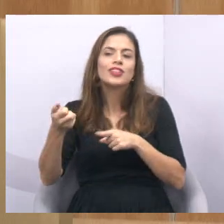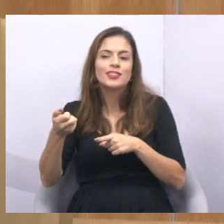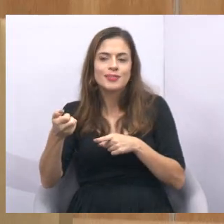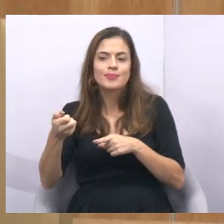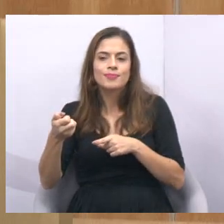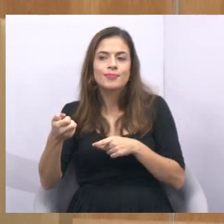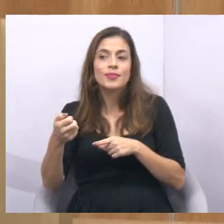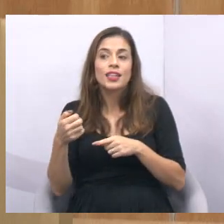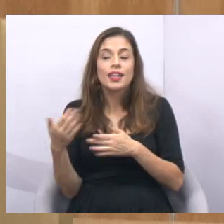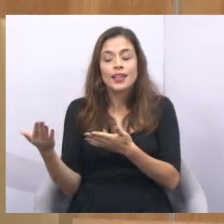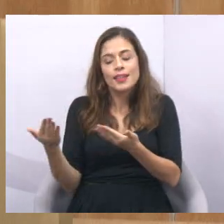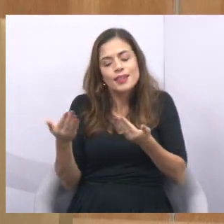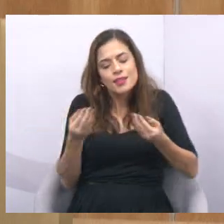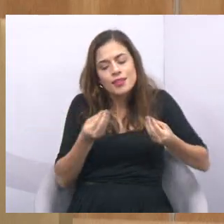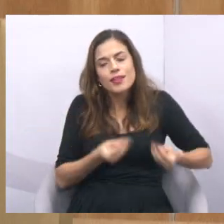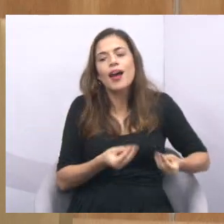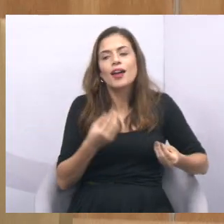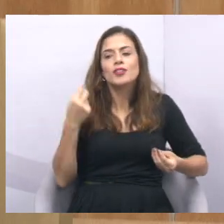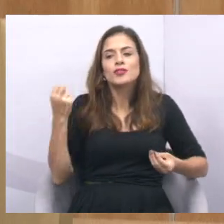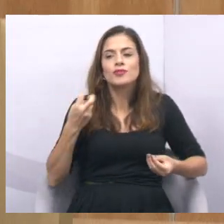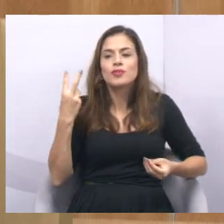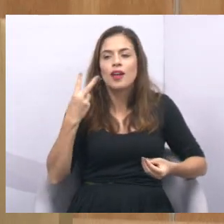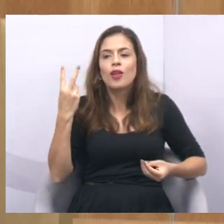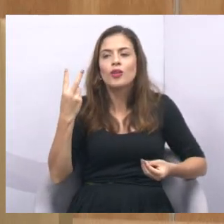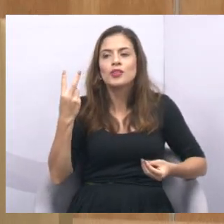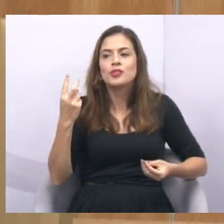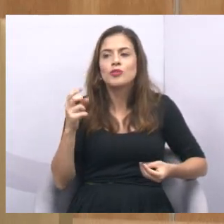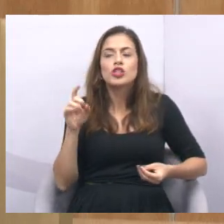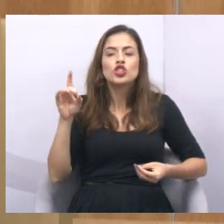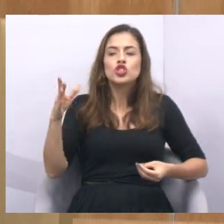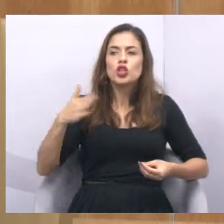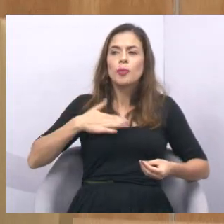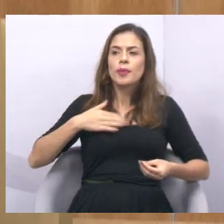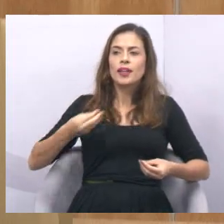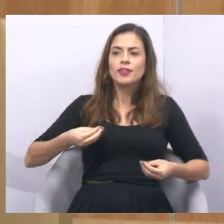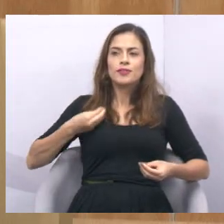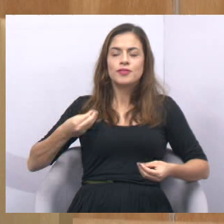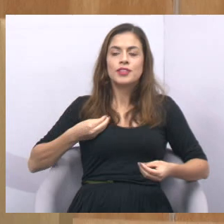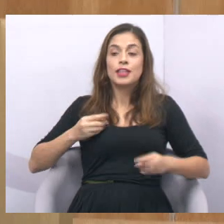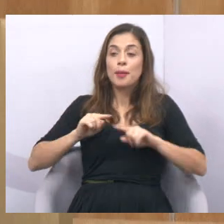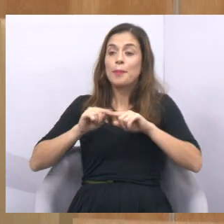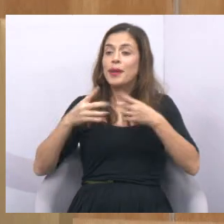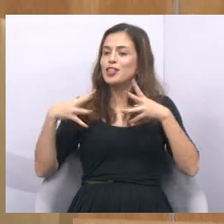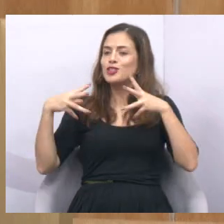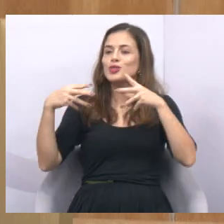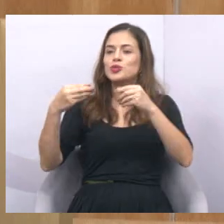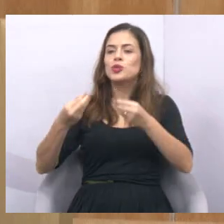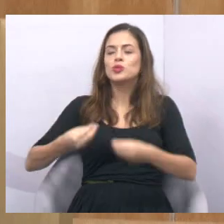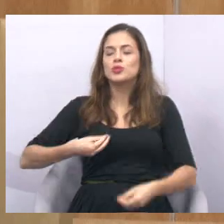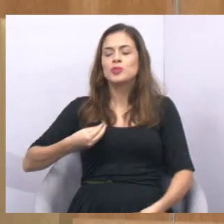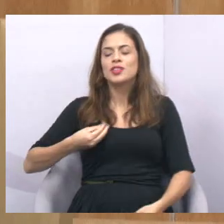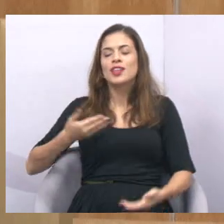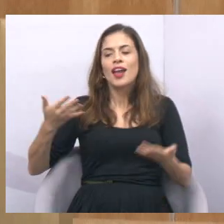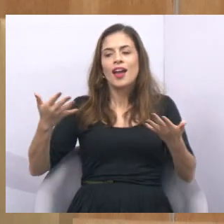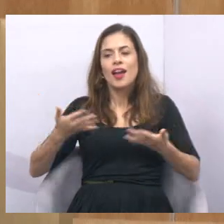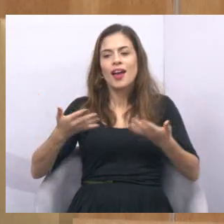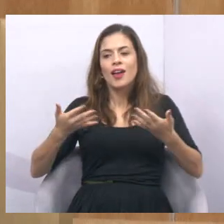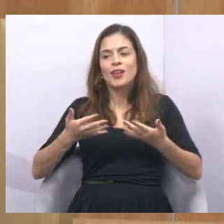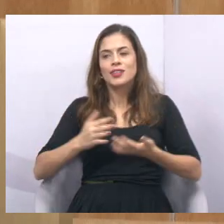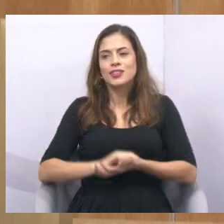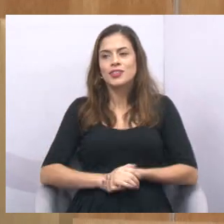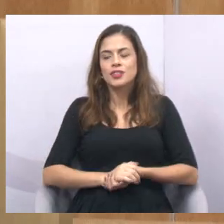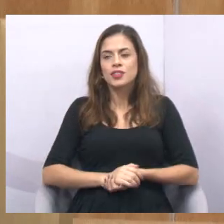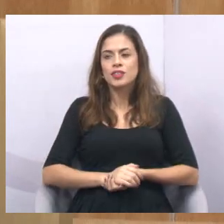jacariense, não foi só para a minha vida, foi para a vida de todos nós aqui, estamos aqui presentes. Colegas que jogaram